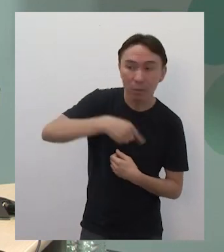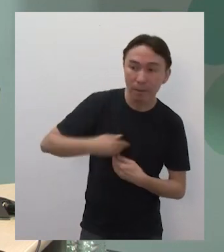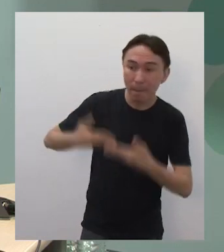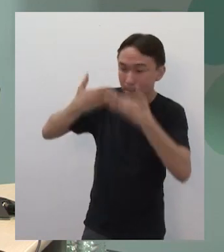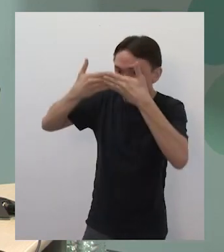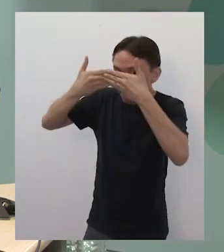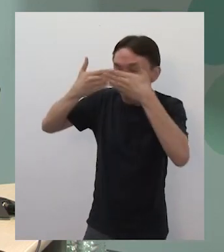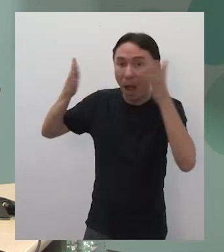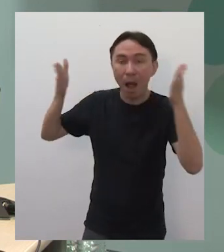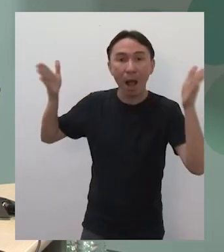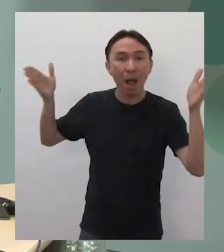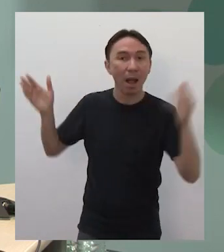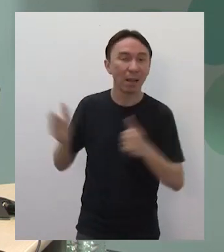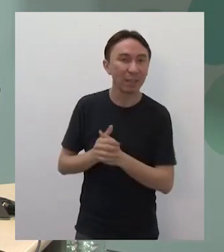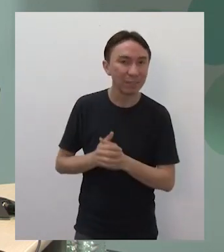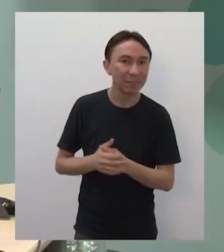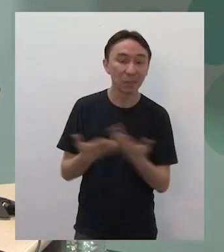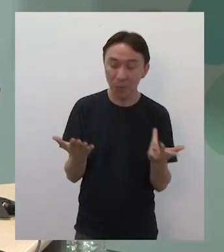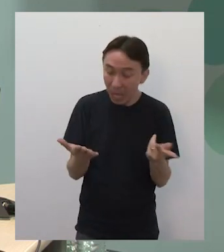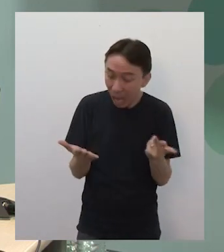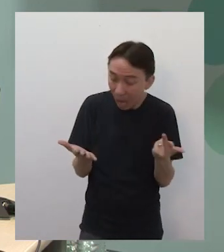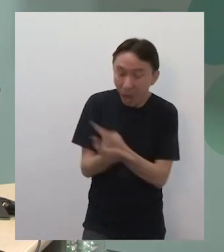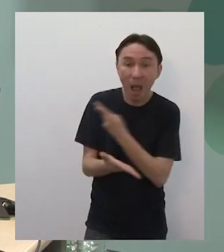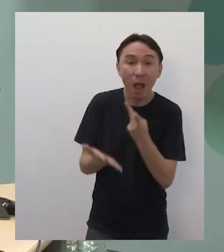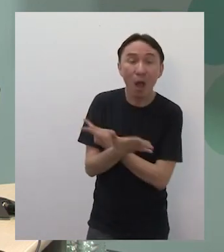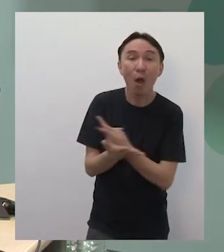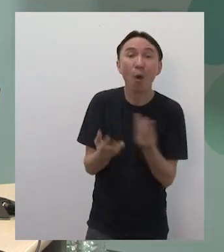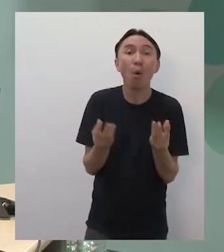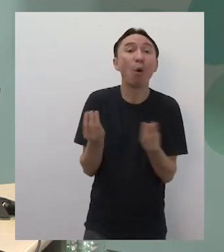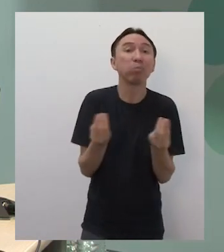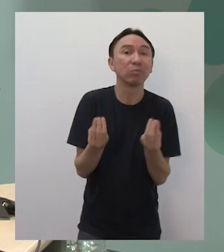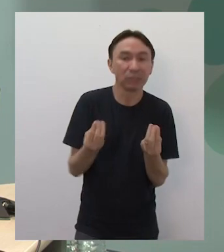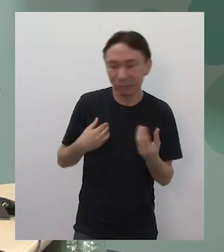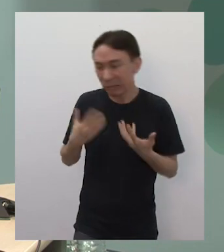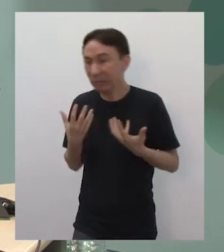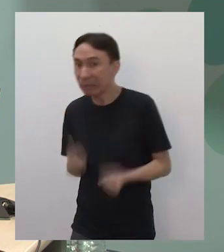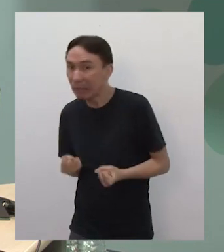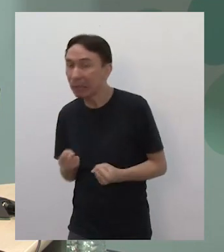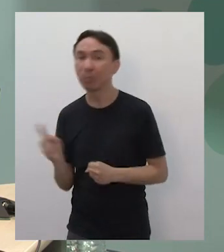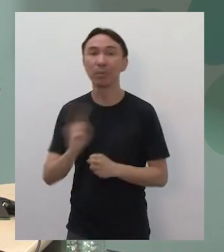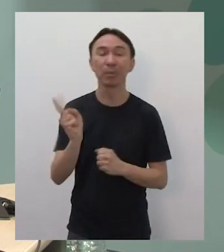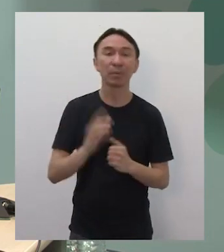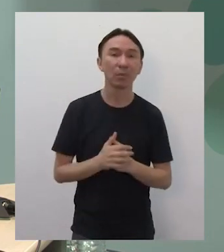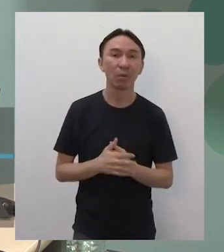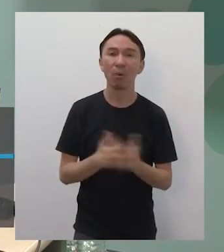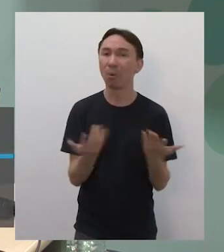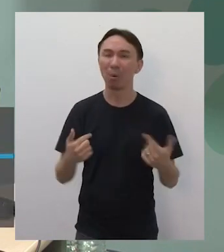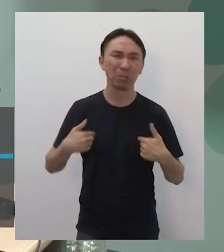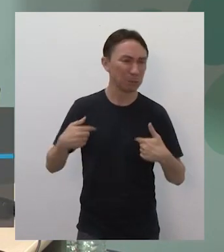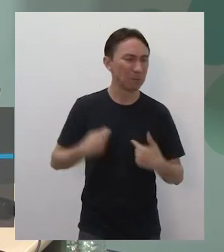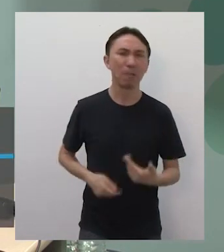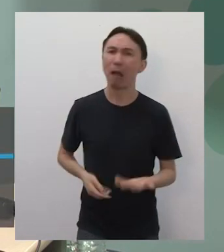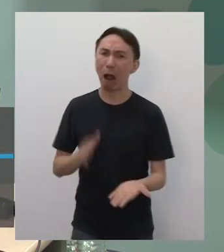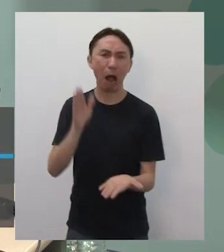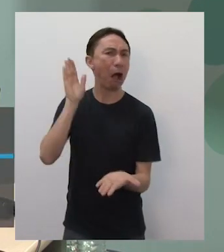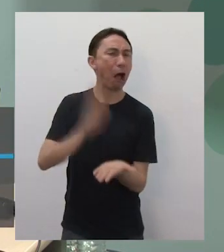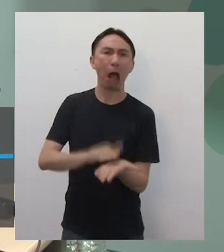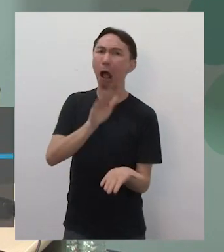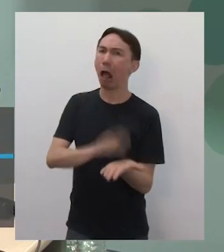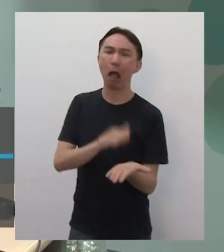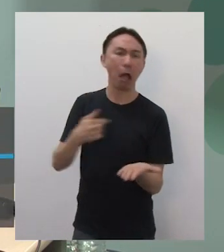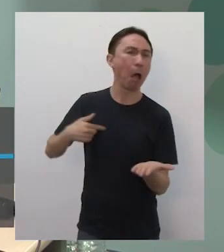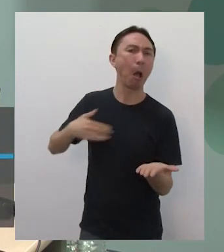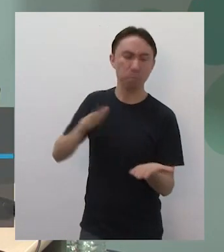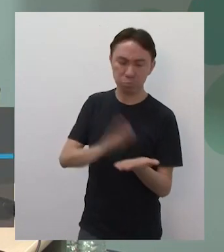né? De como que a gente aceita ou lidar com ele. E também a questão de ser tão exigente também, né? Tão exigente comigo e